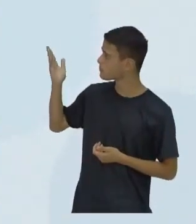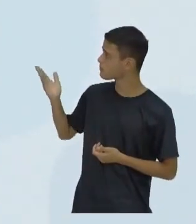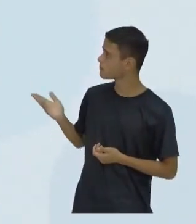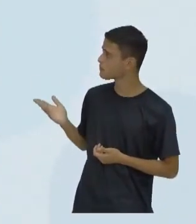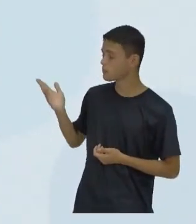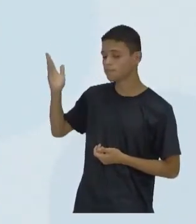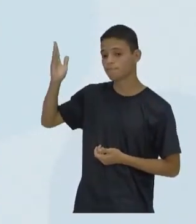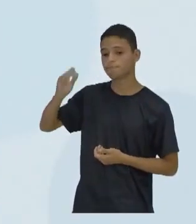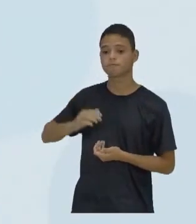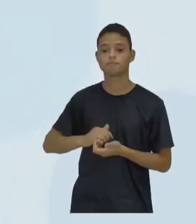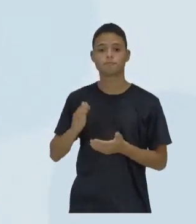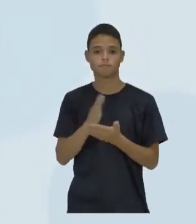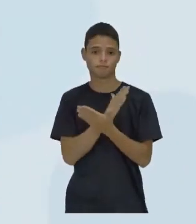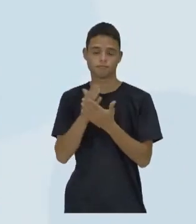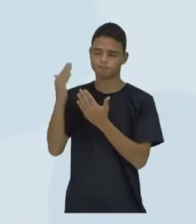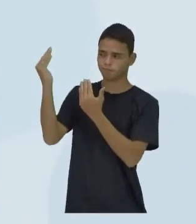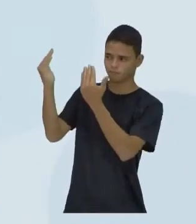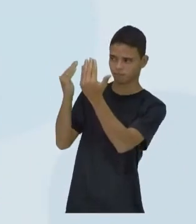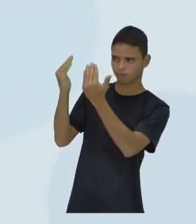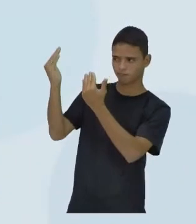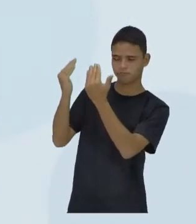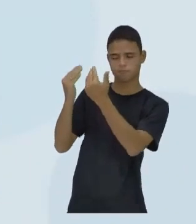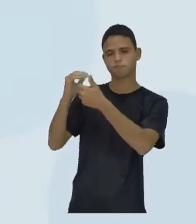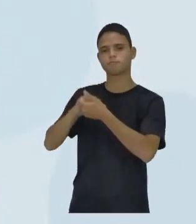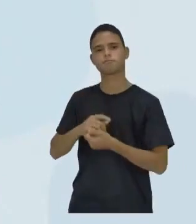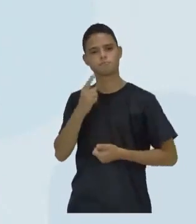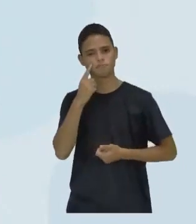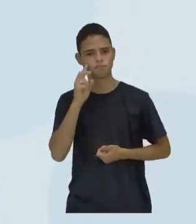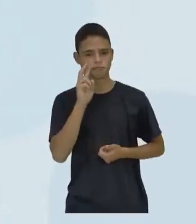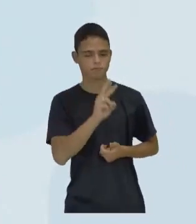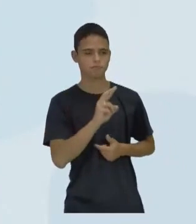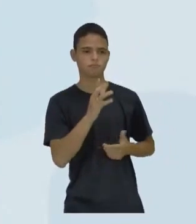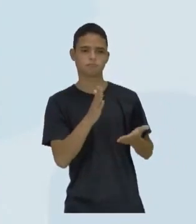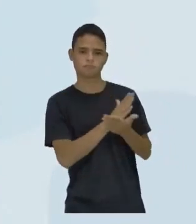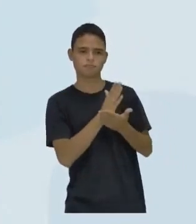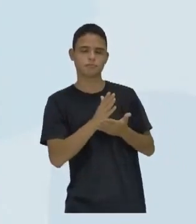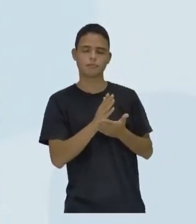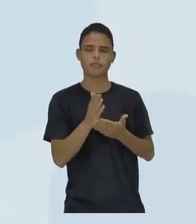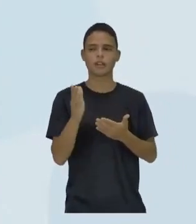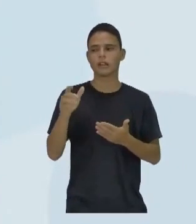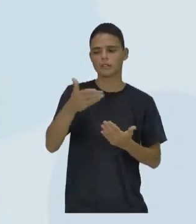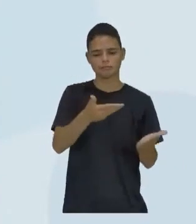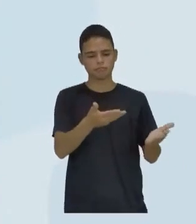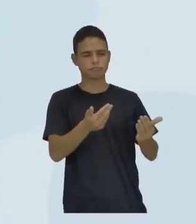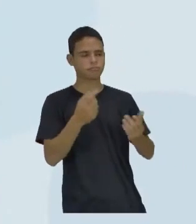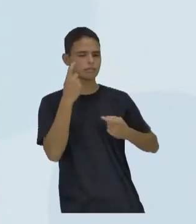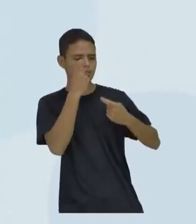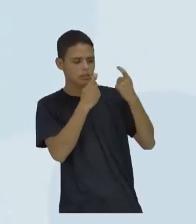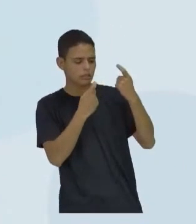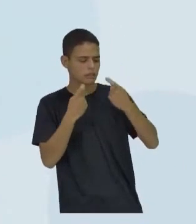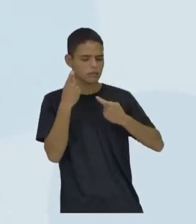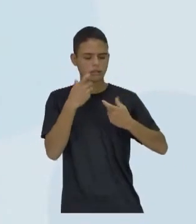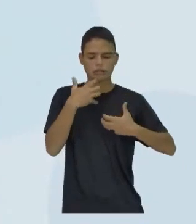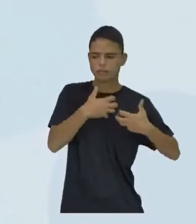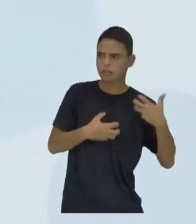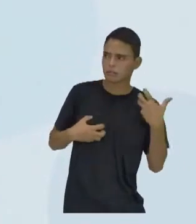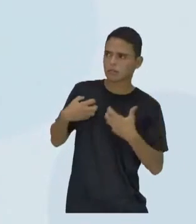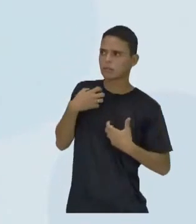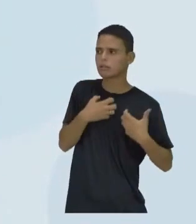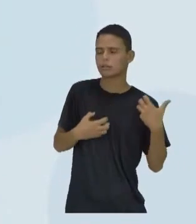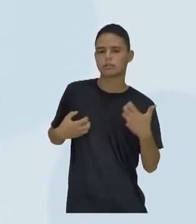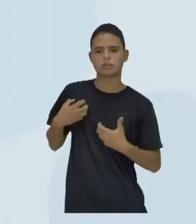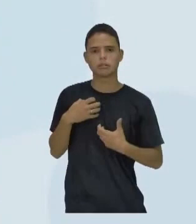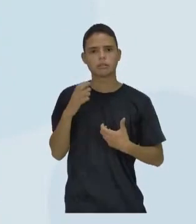Psicólogos suspeitam que essa atitude seja uma fuga para aplacar a ansiedade e a carência provocadas, em parte,